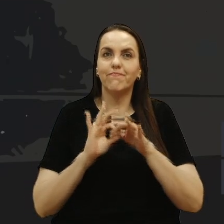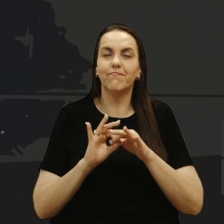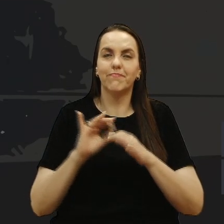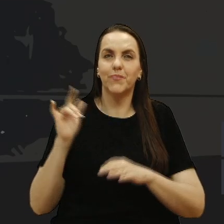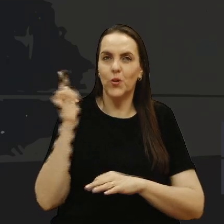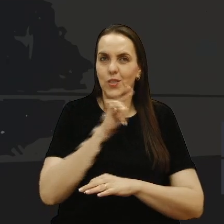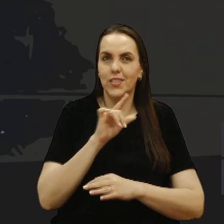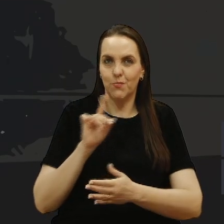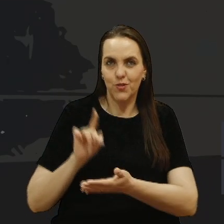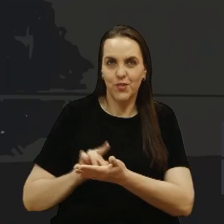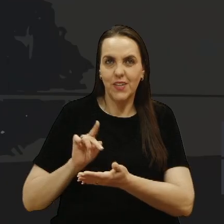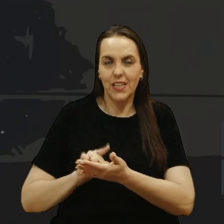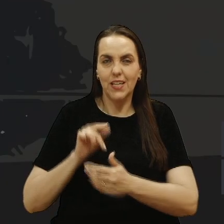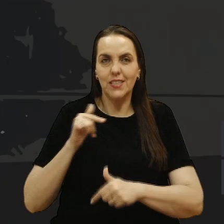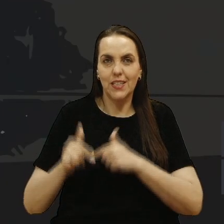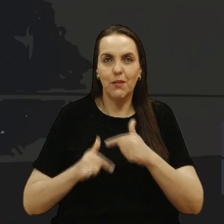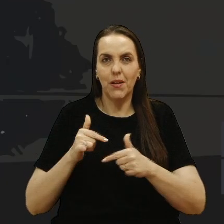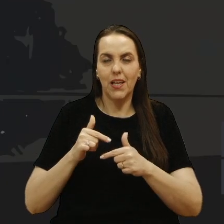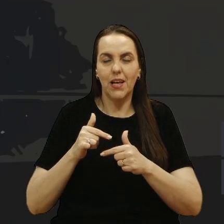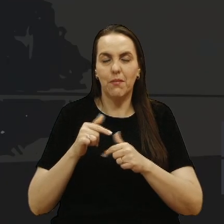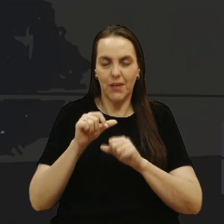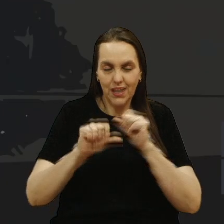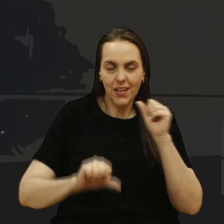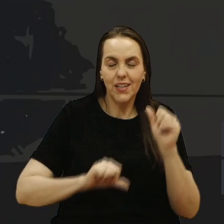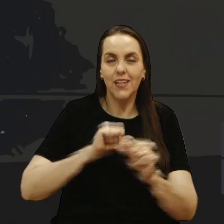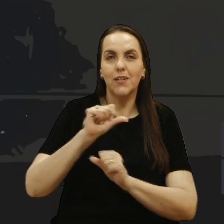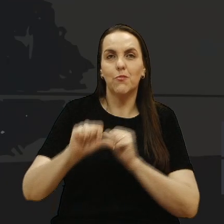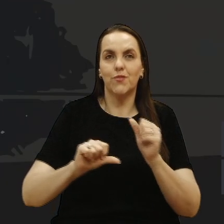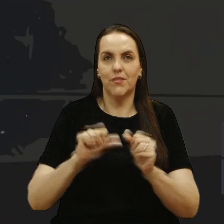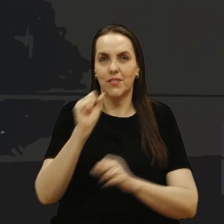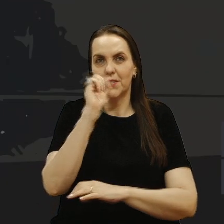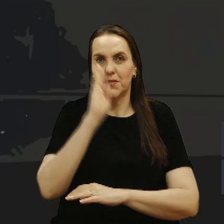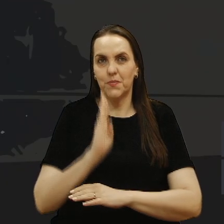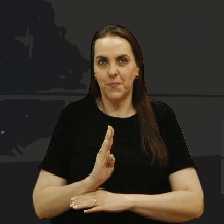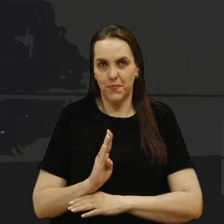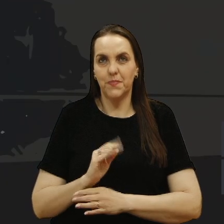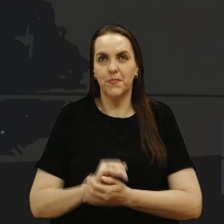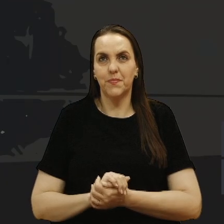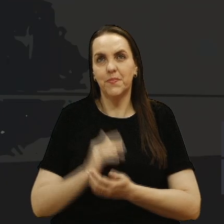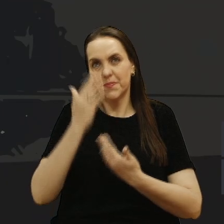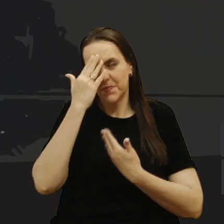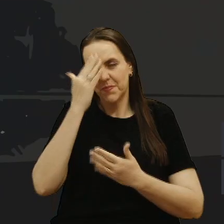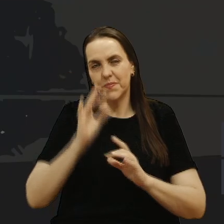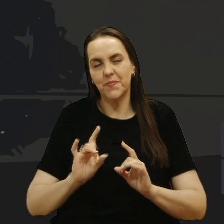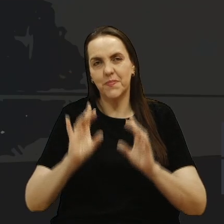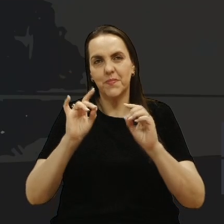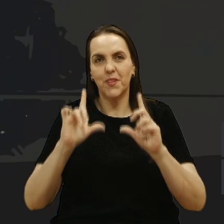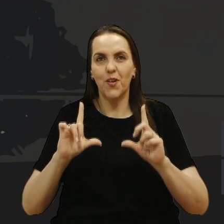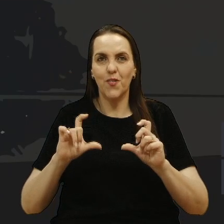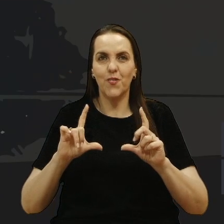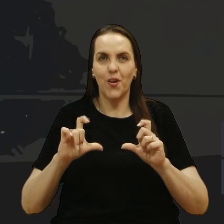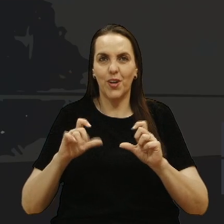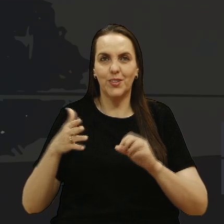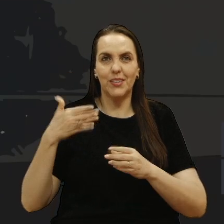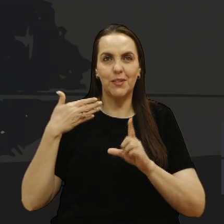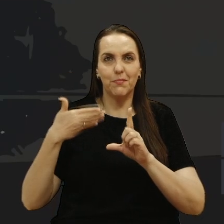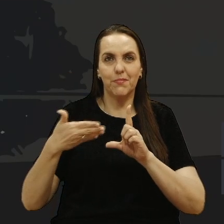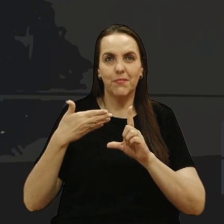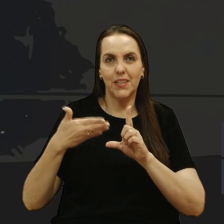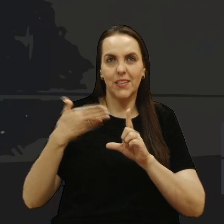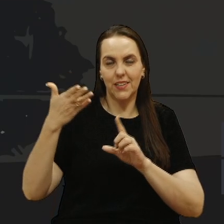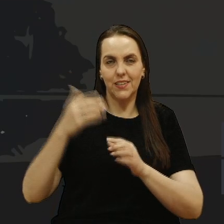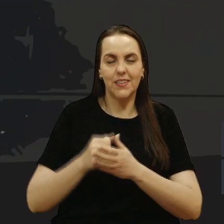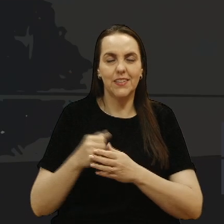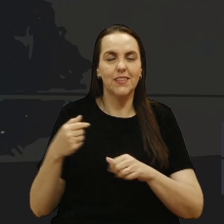efetivamente trabalhar pela renovação do Brasil. Então, aí um agradecimento muito especial, está aí a foto das painelistas, né, que tiveram um primeiro momento